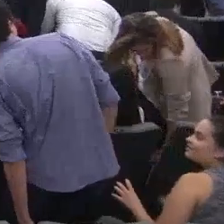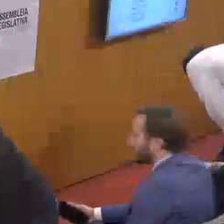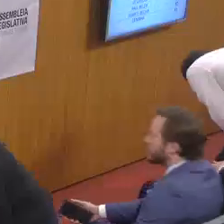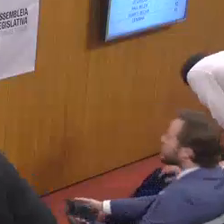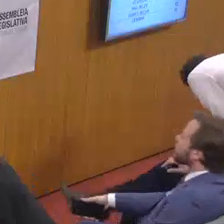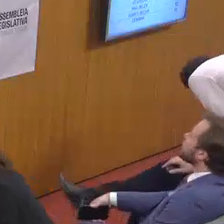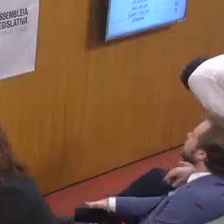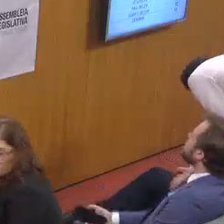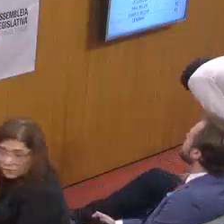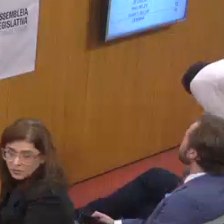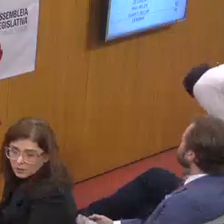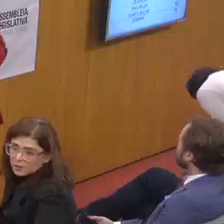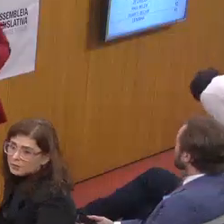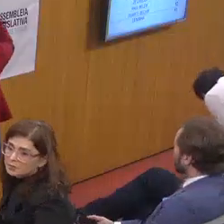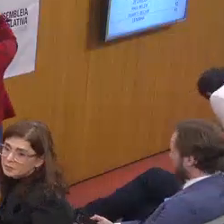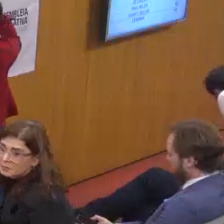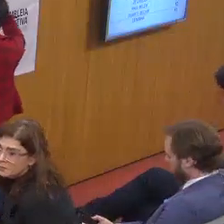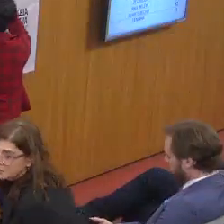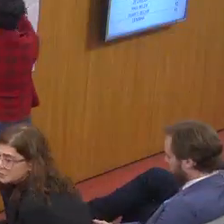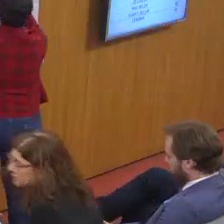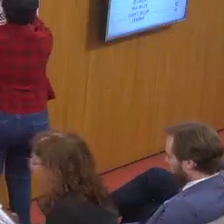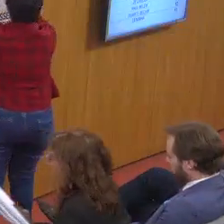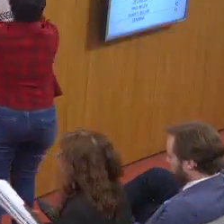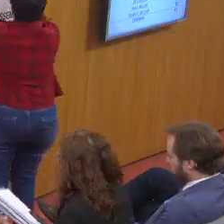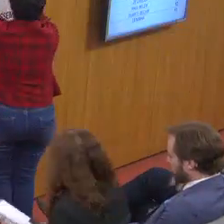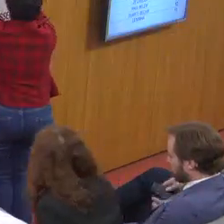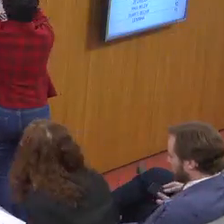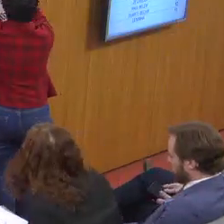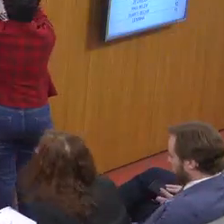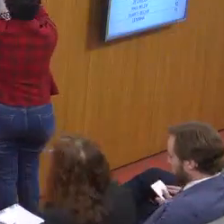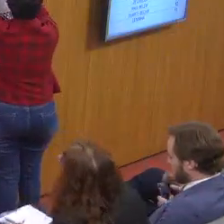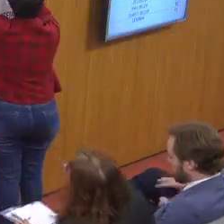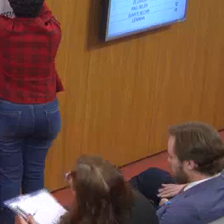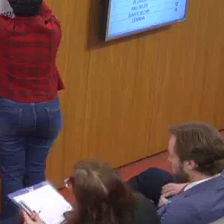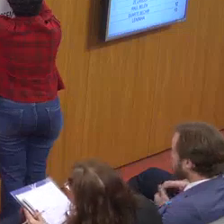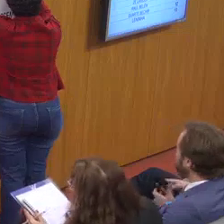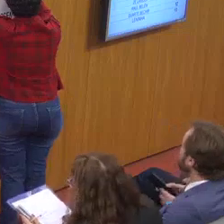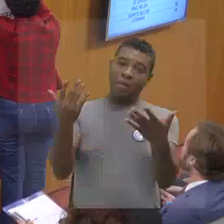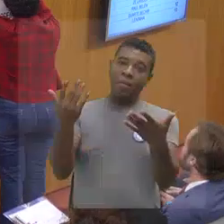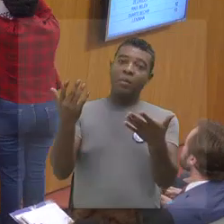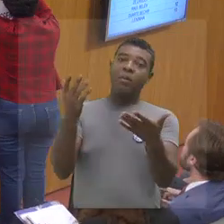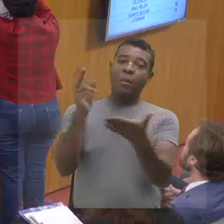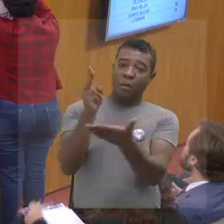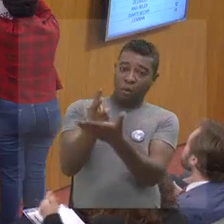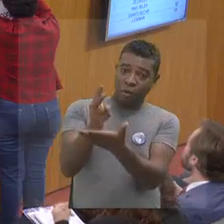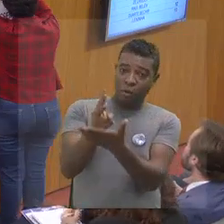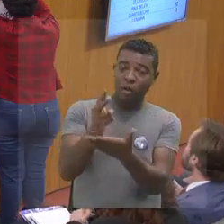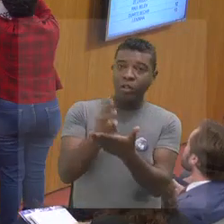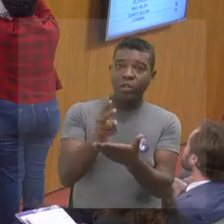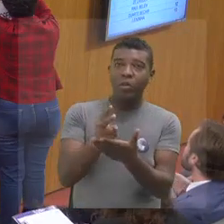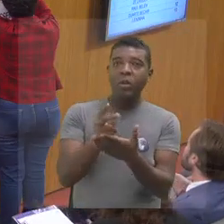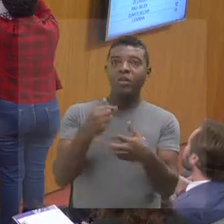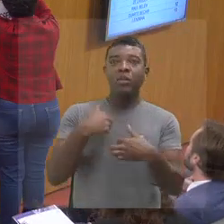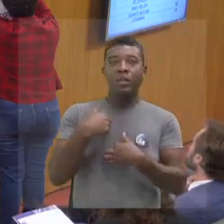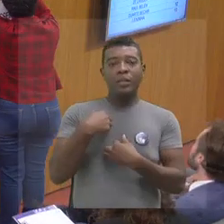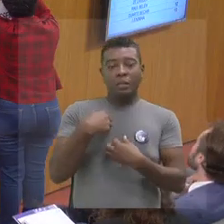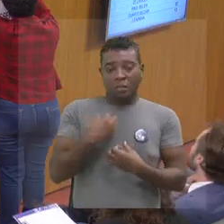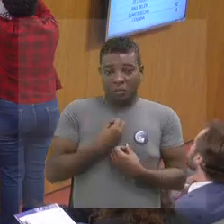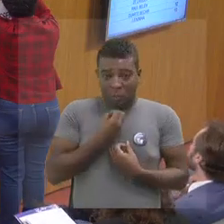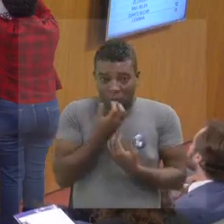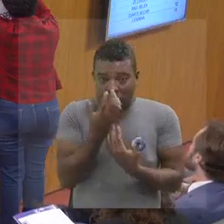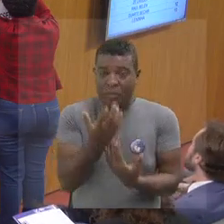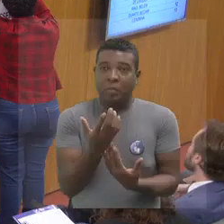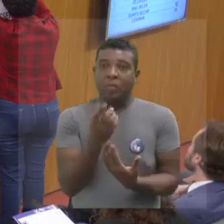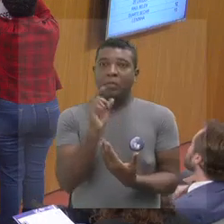mas continuando eu confesso que eu fico eu tenho aqui a alegria felicidade e